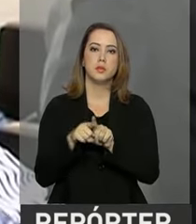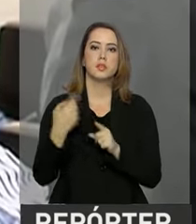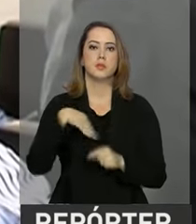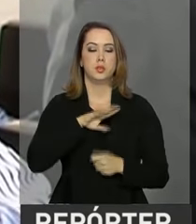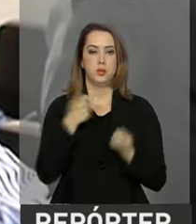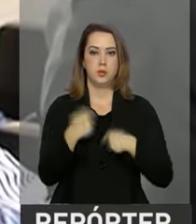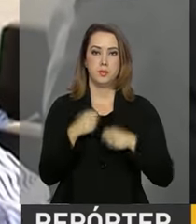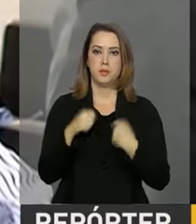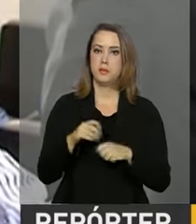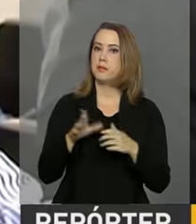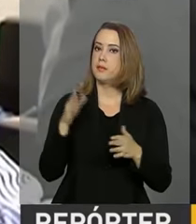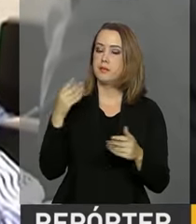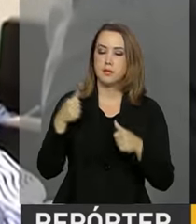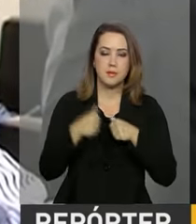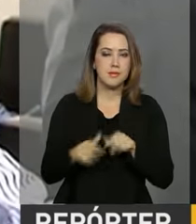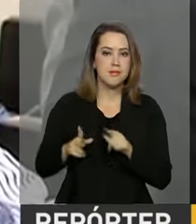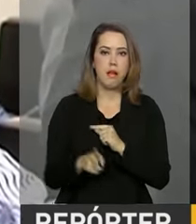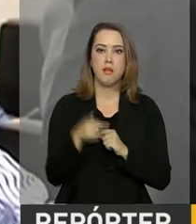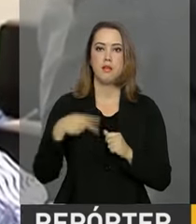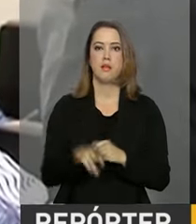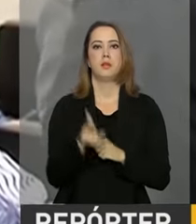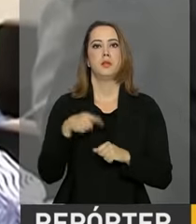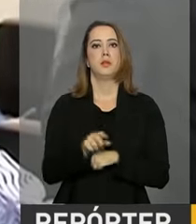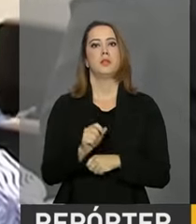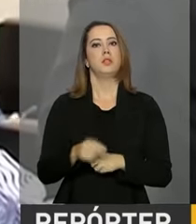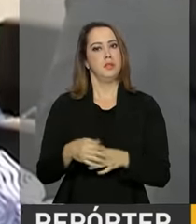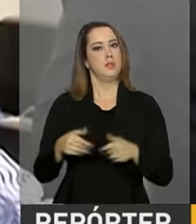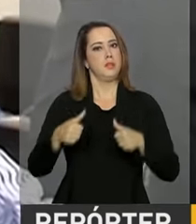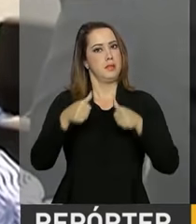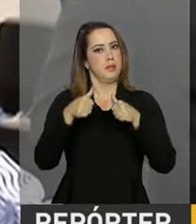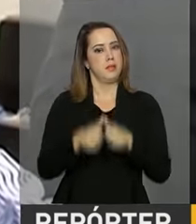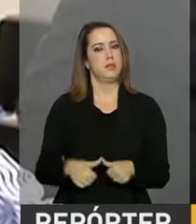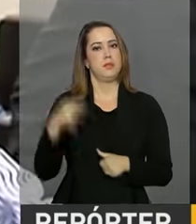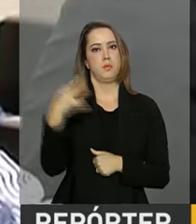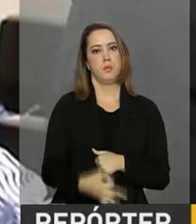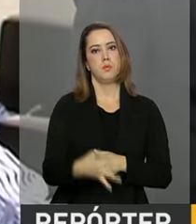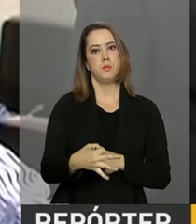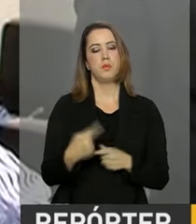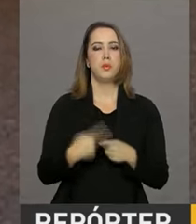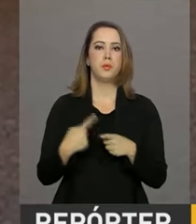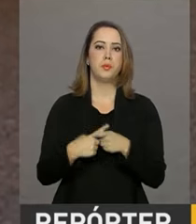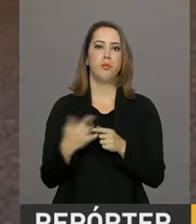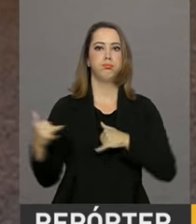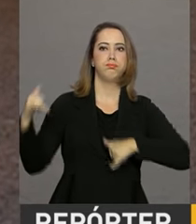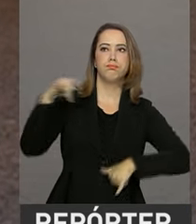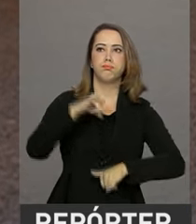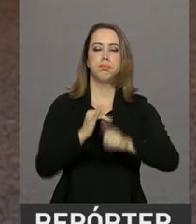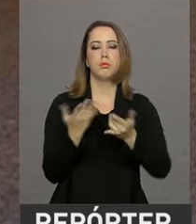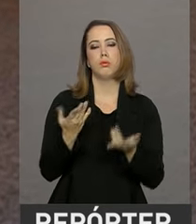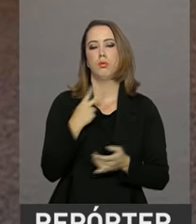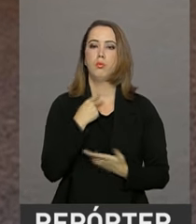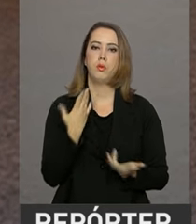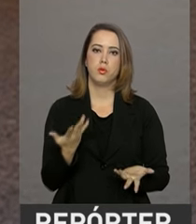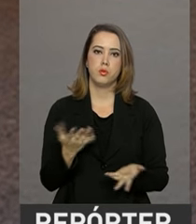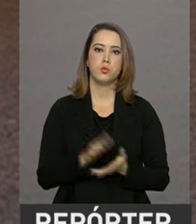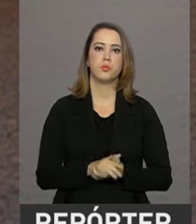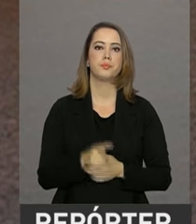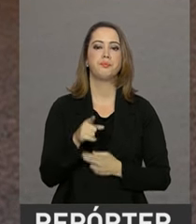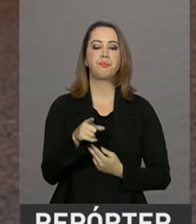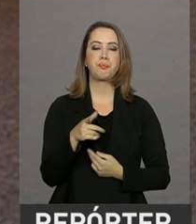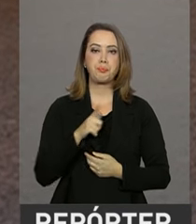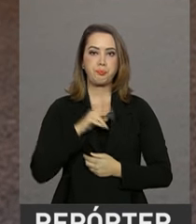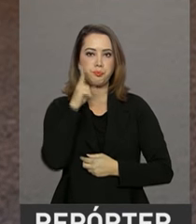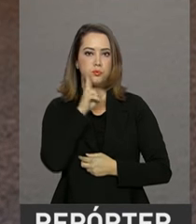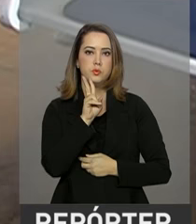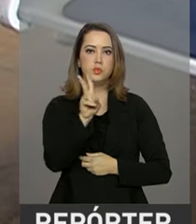preparados a todo e qualquer momento para dar resposta, porque as aeronaves não podem ficar voando indefinidamente. O manual fala também sobre as normas